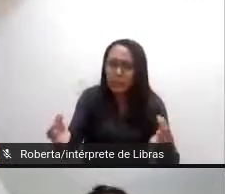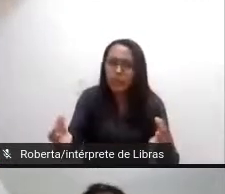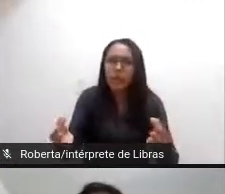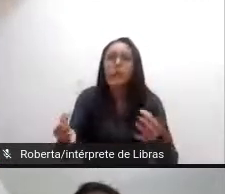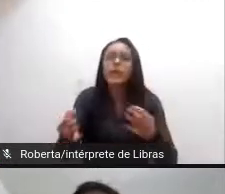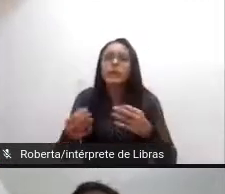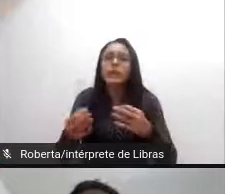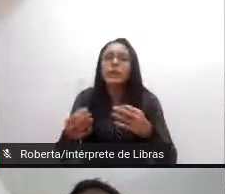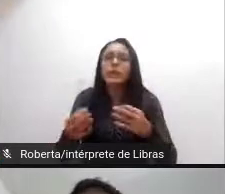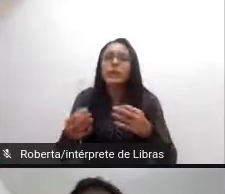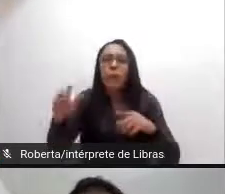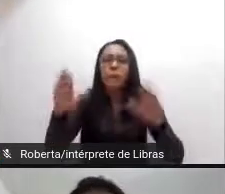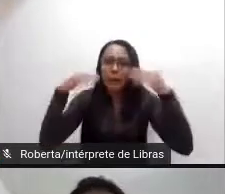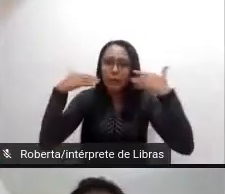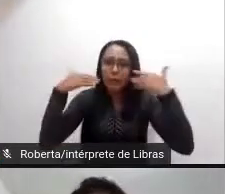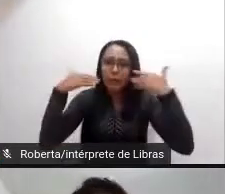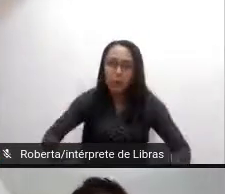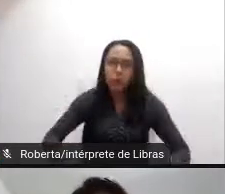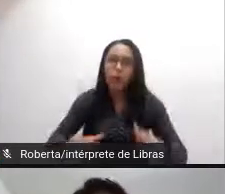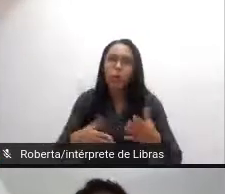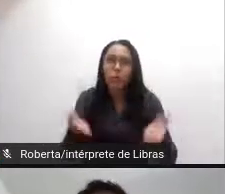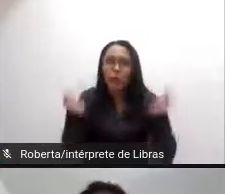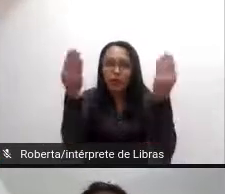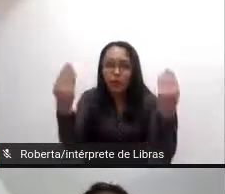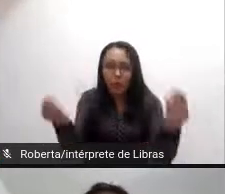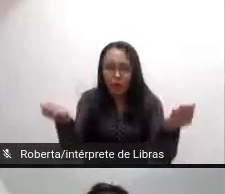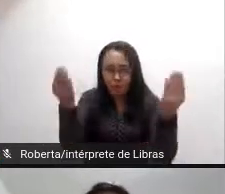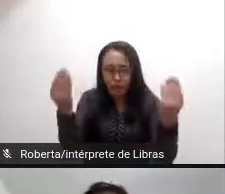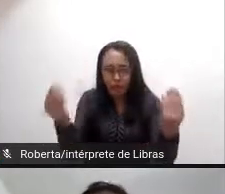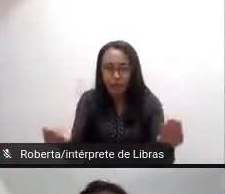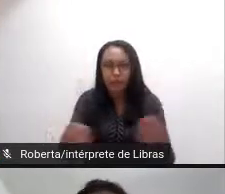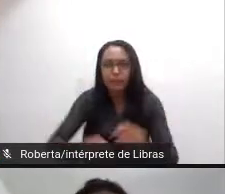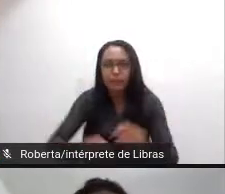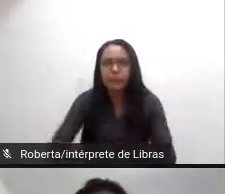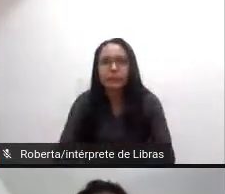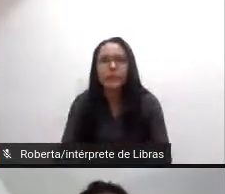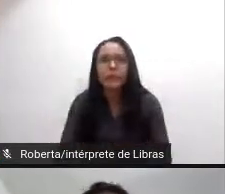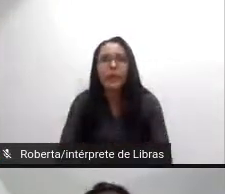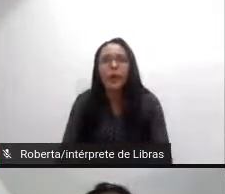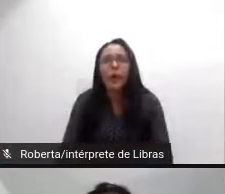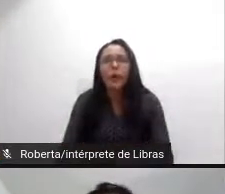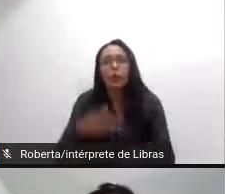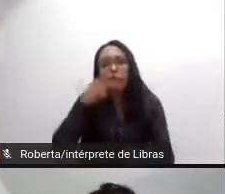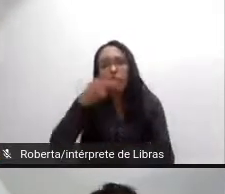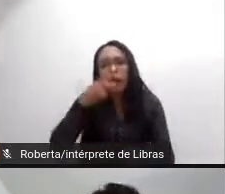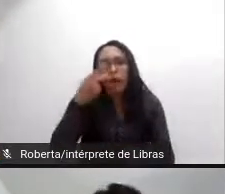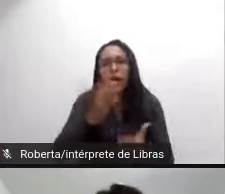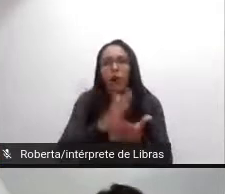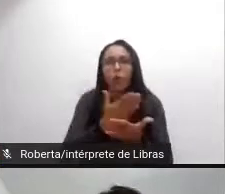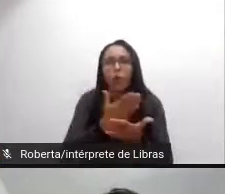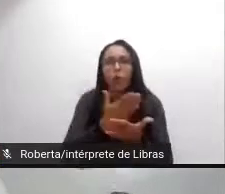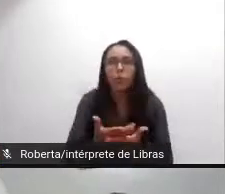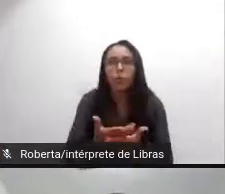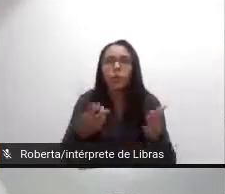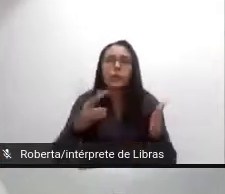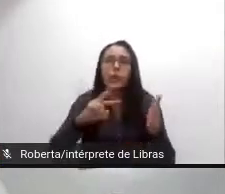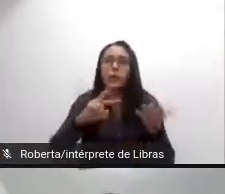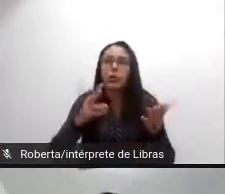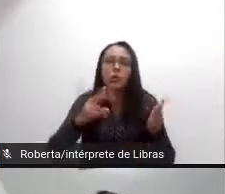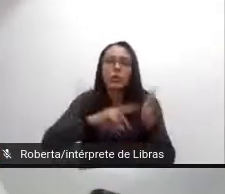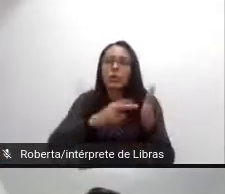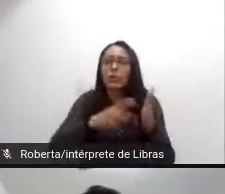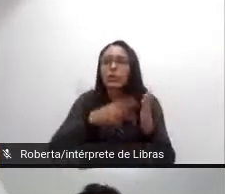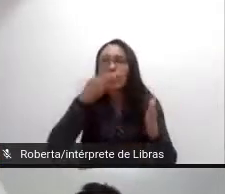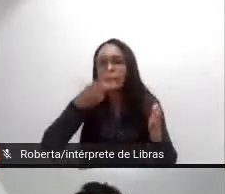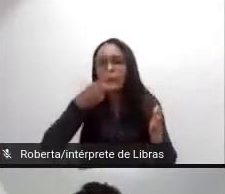são as manifestações mais leves da doença. Eu vou citar em números, mas não significa dizer que todo mundo que